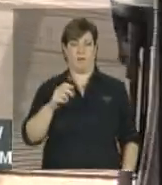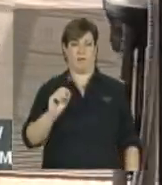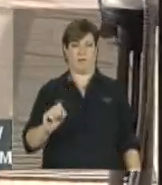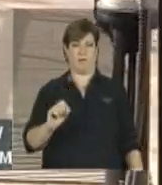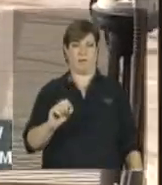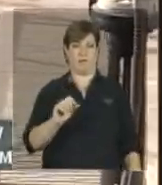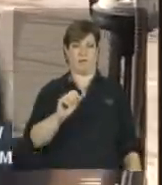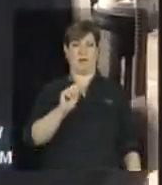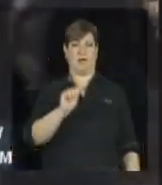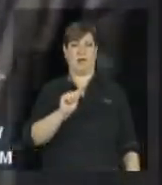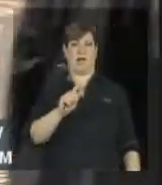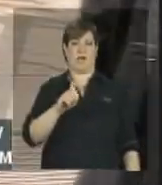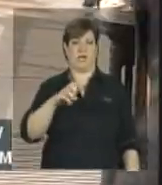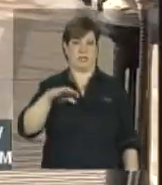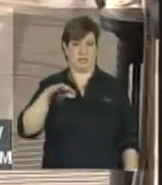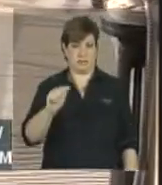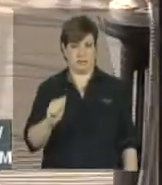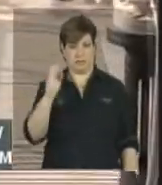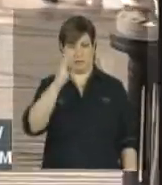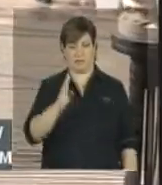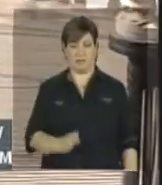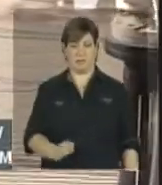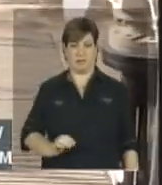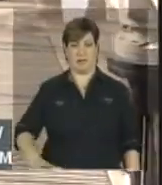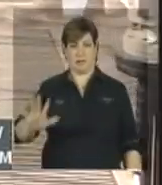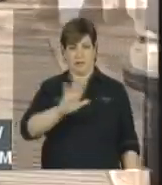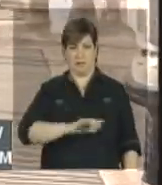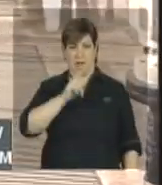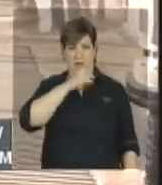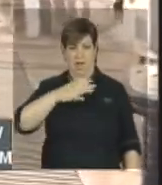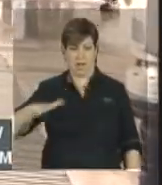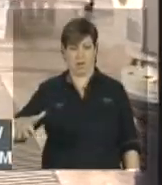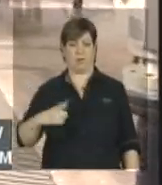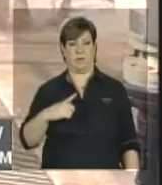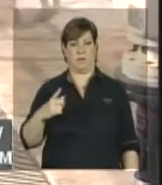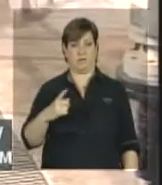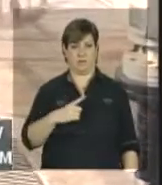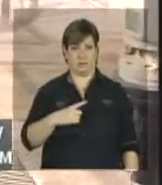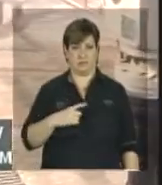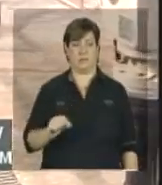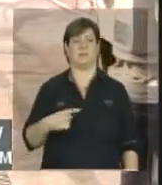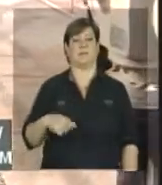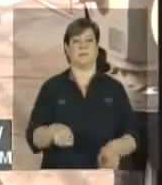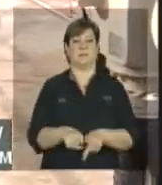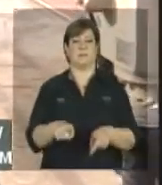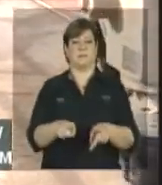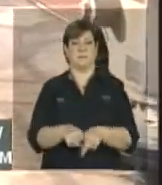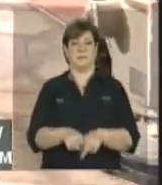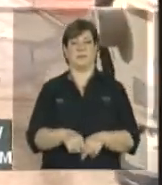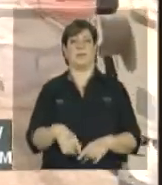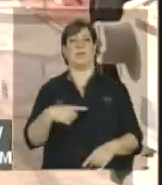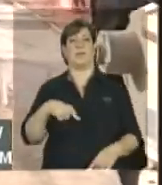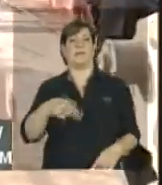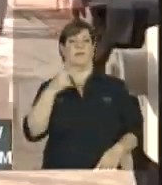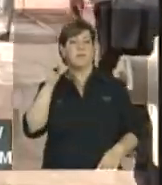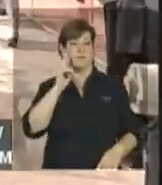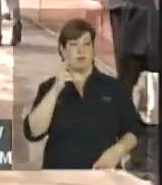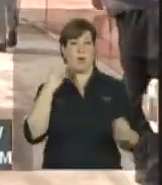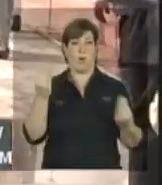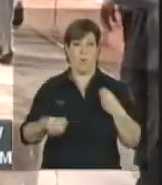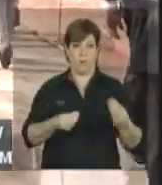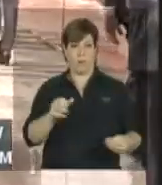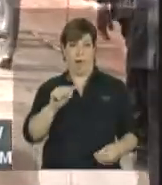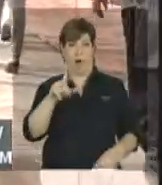que a metade dos municípios brasileiros devem enfrentar um desabastecimento nos próximos anos, a meta do governo